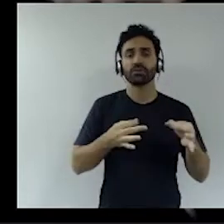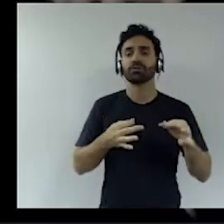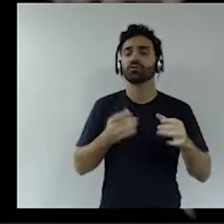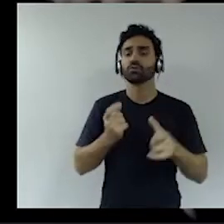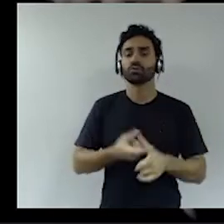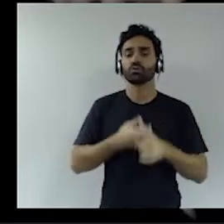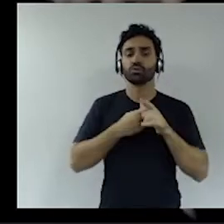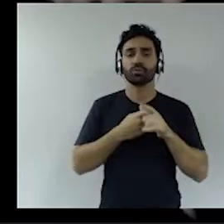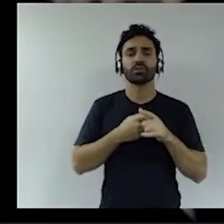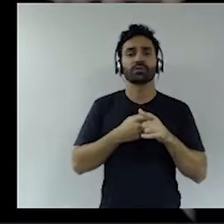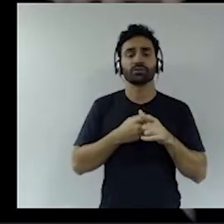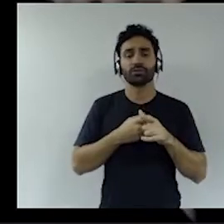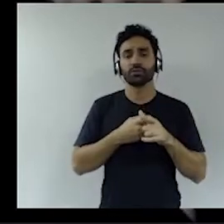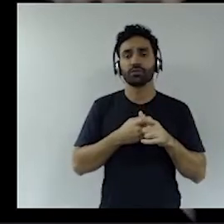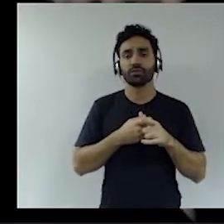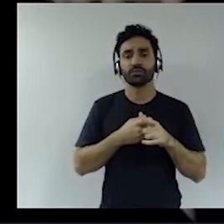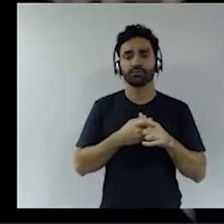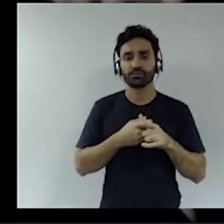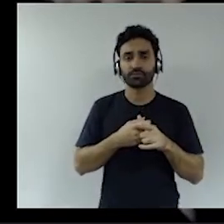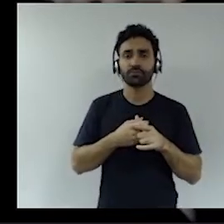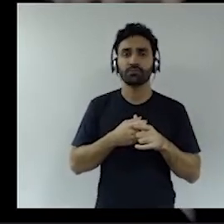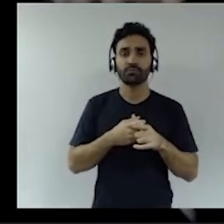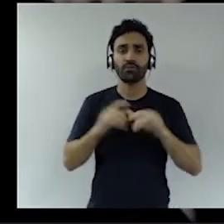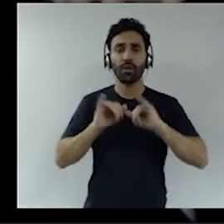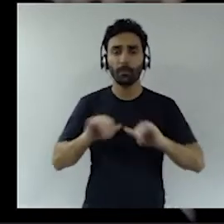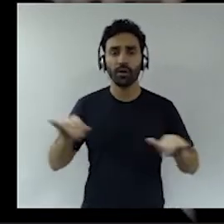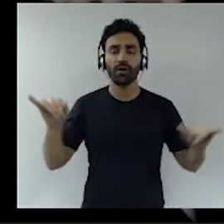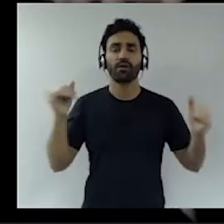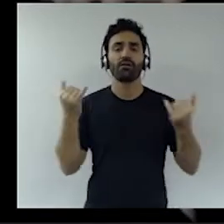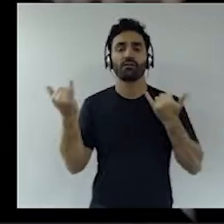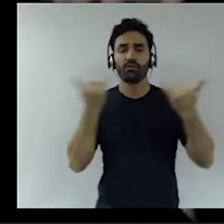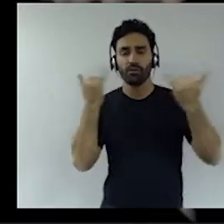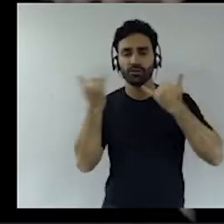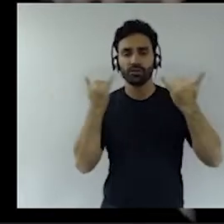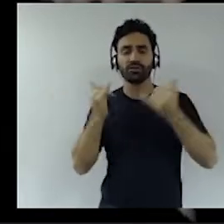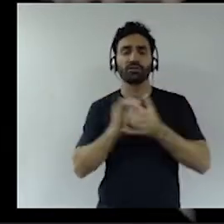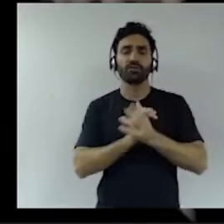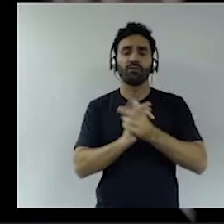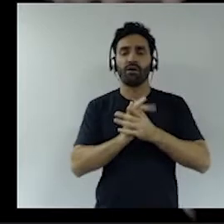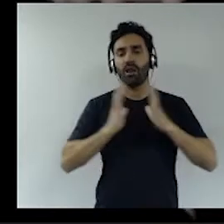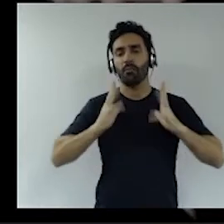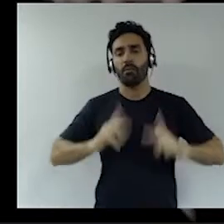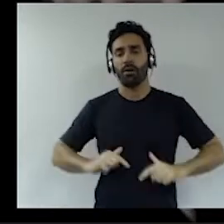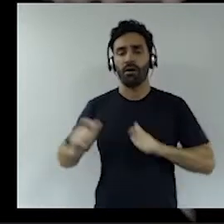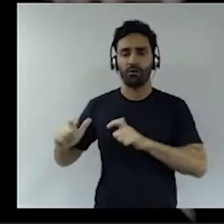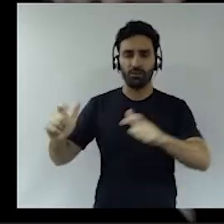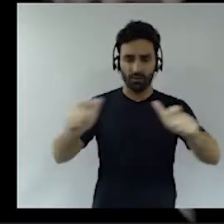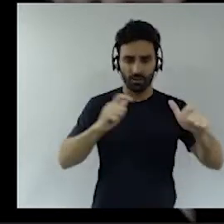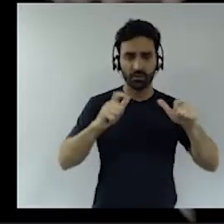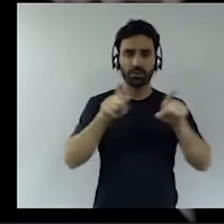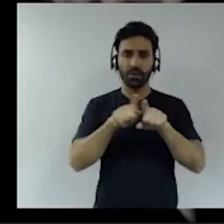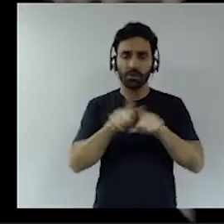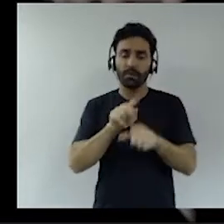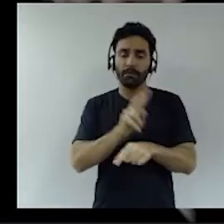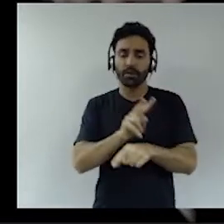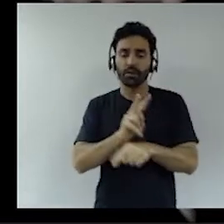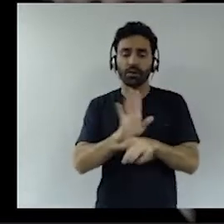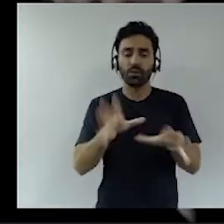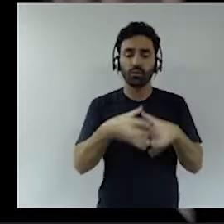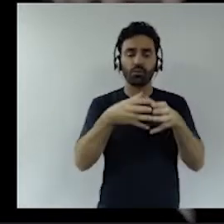dever de apresentação regular em juízo, campanhas informativas e higienização dos espaços, proteção dos grupos de risco,